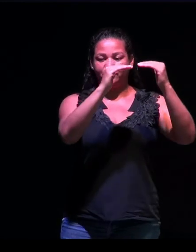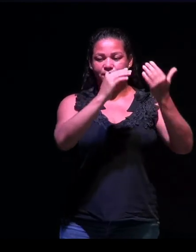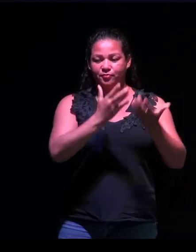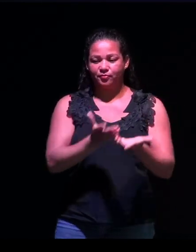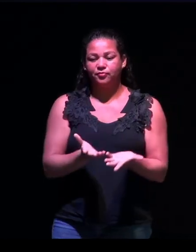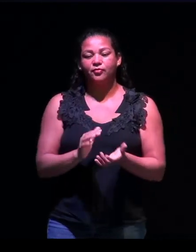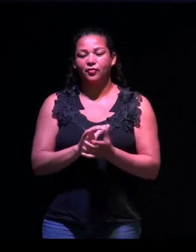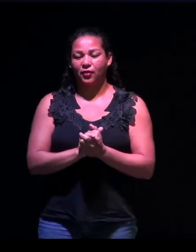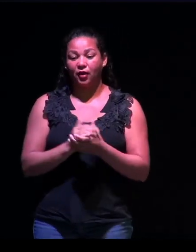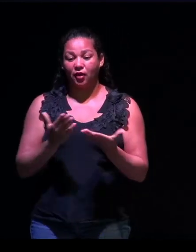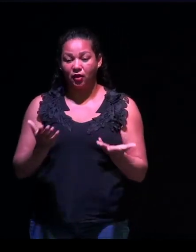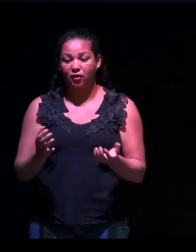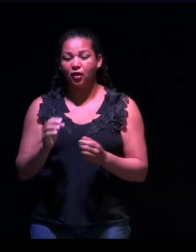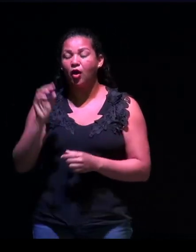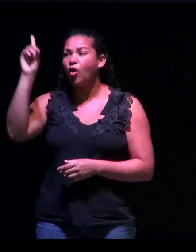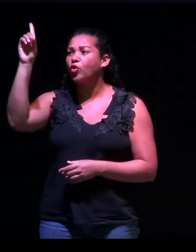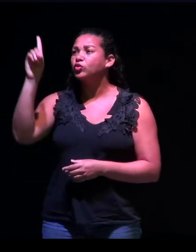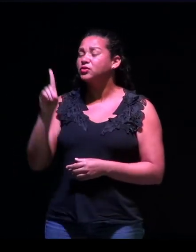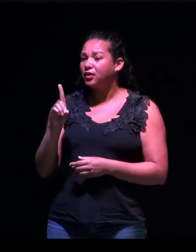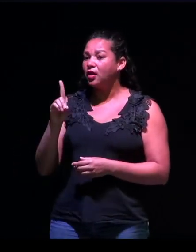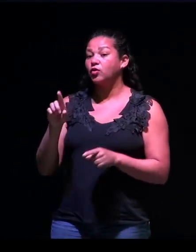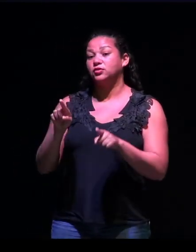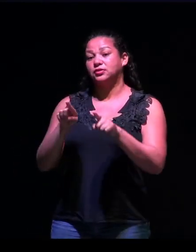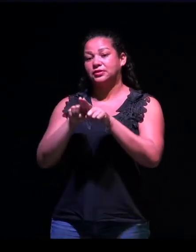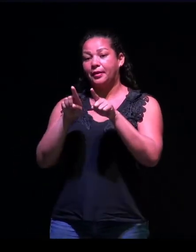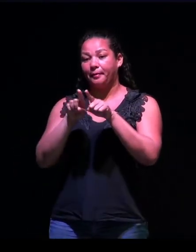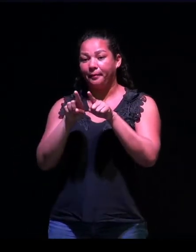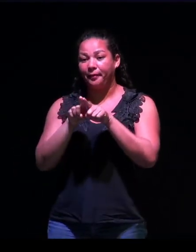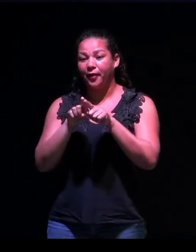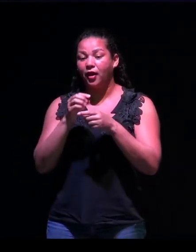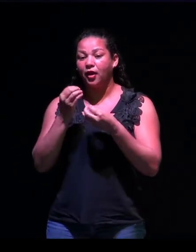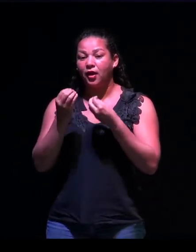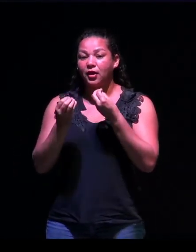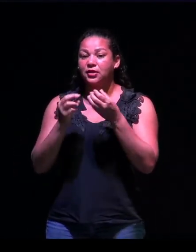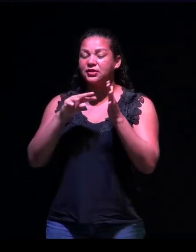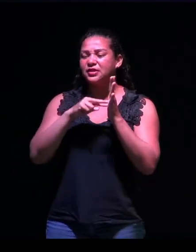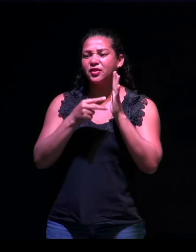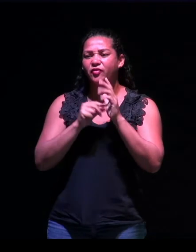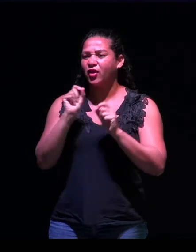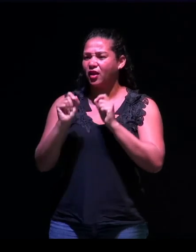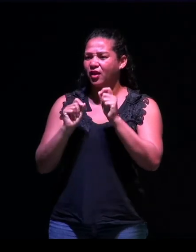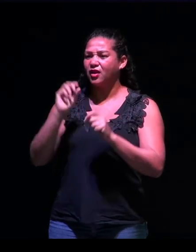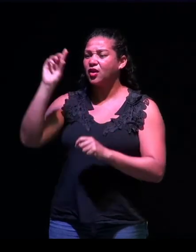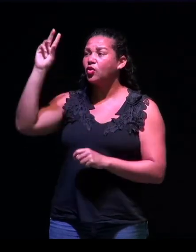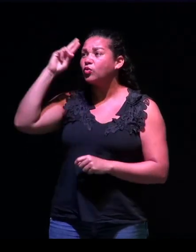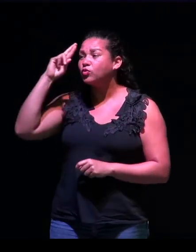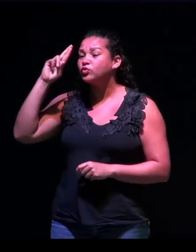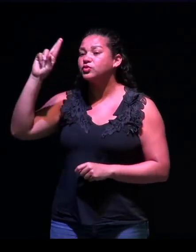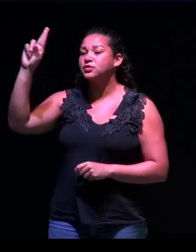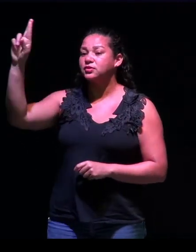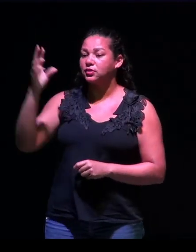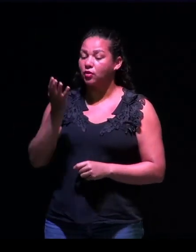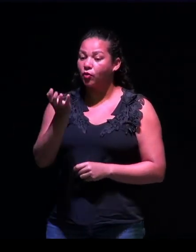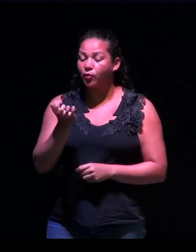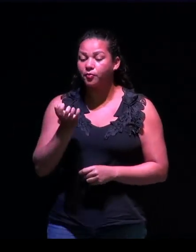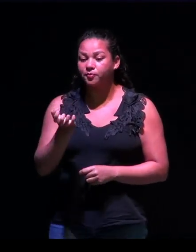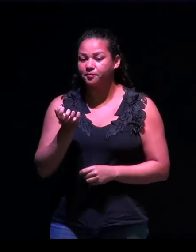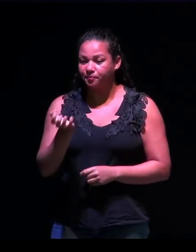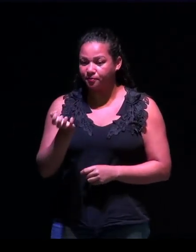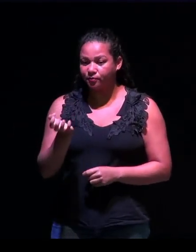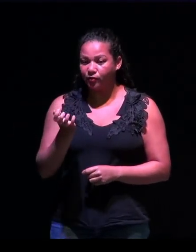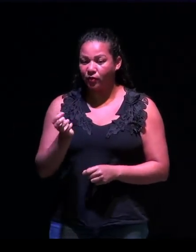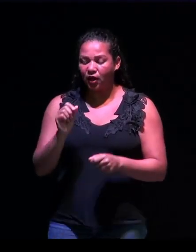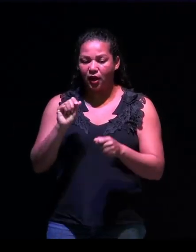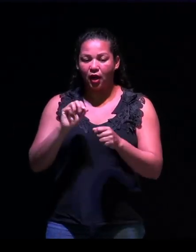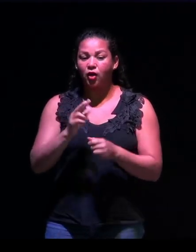não está interessado nisso, nessa parábola. Ele está interessado em dizer para nós, como igreja, o que o Senhor deixou a gente